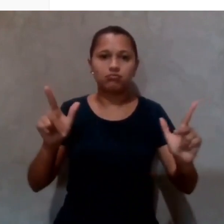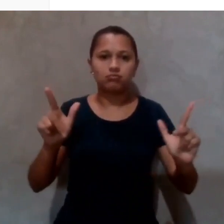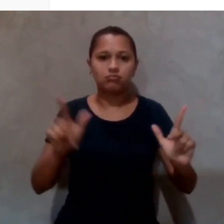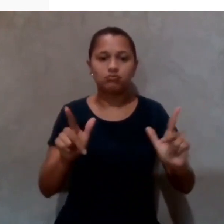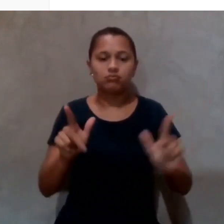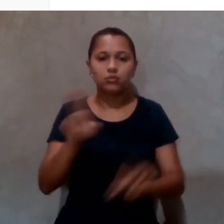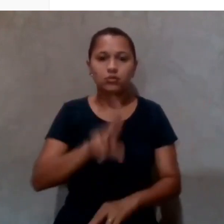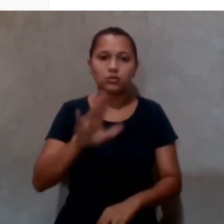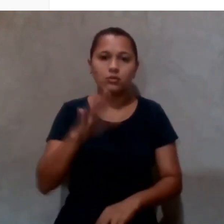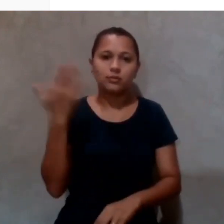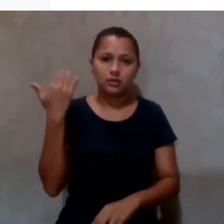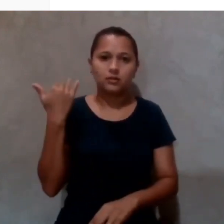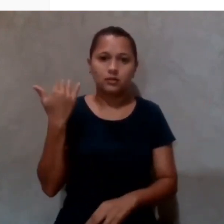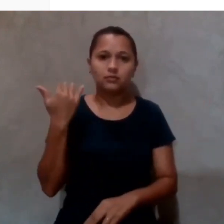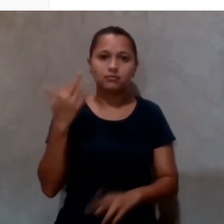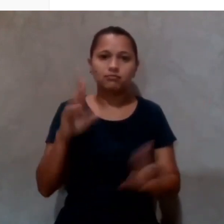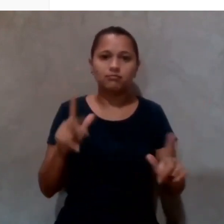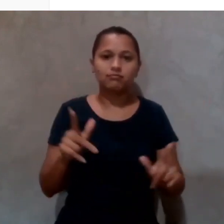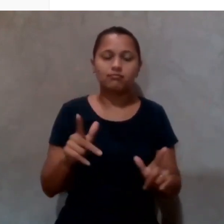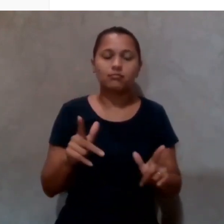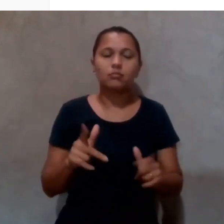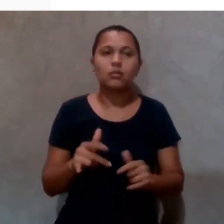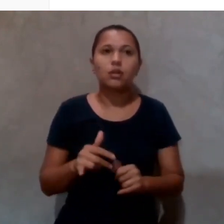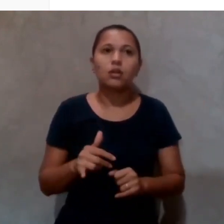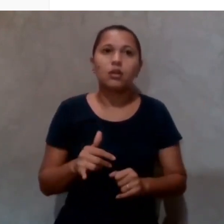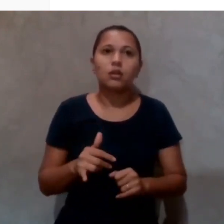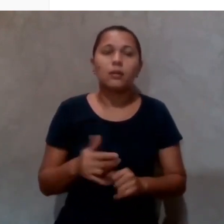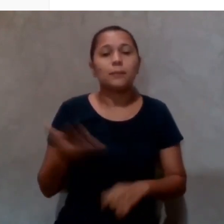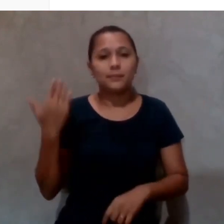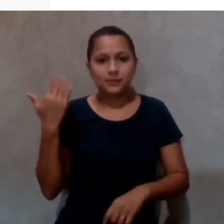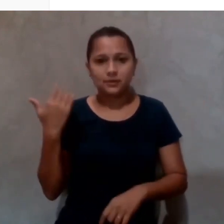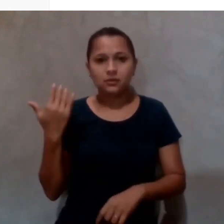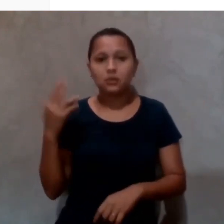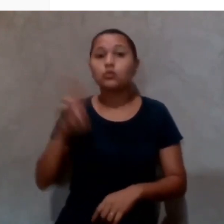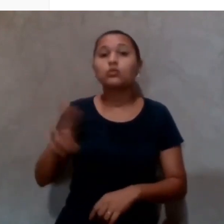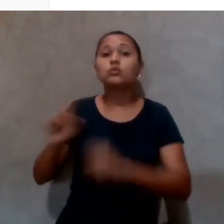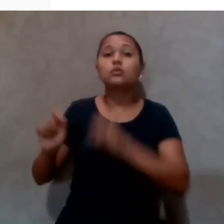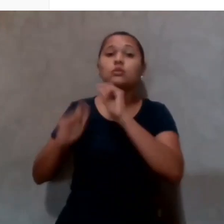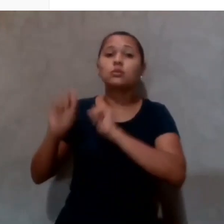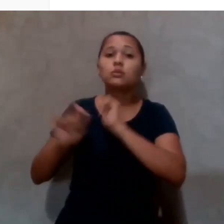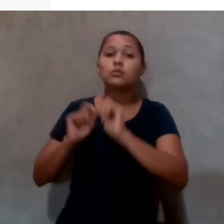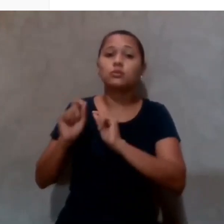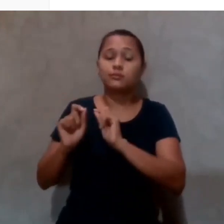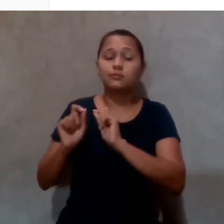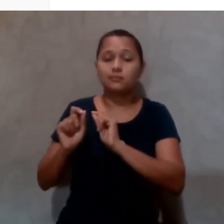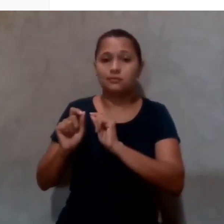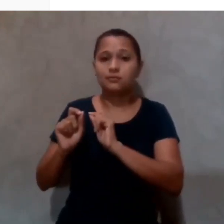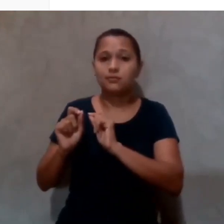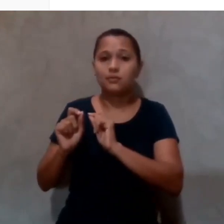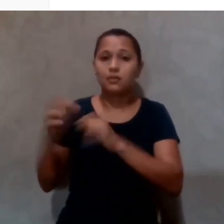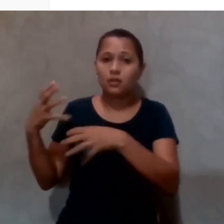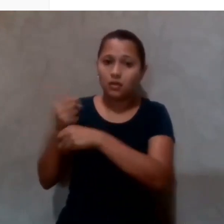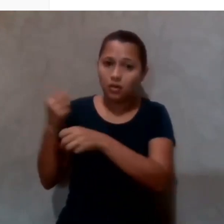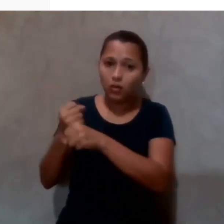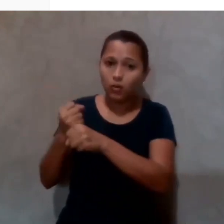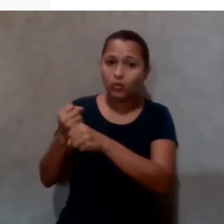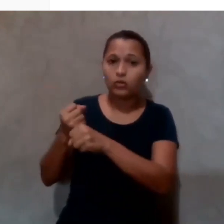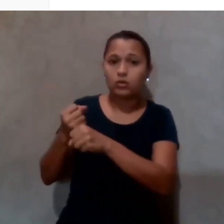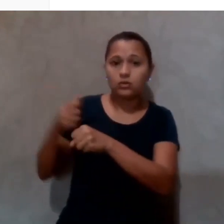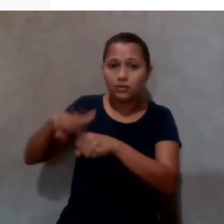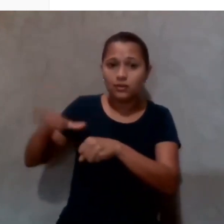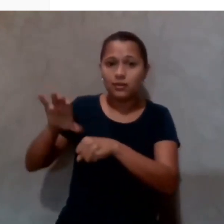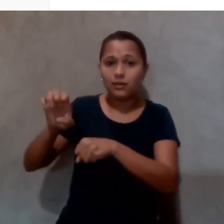que é que nós fizemos? Nós calculamos o número de elementos do evento, do acontecimento, ou do experimento